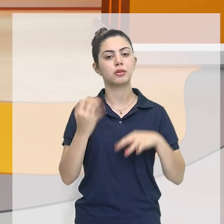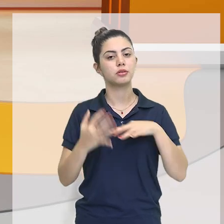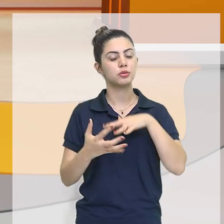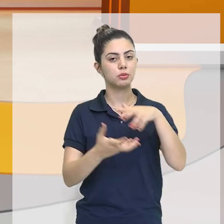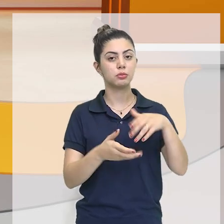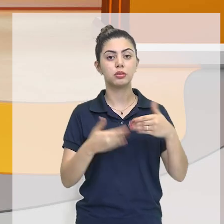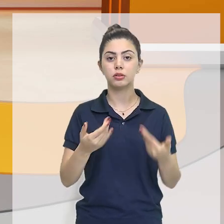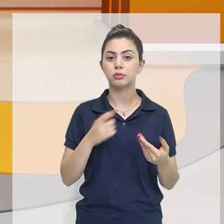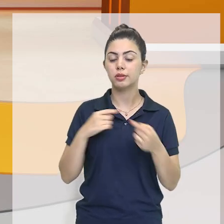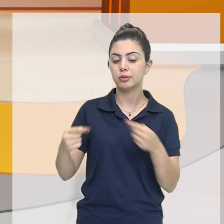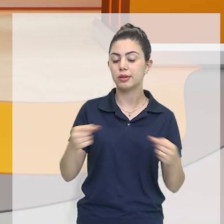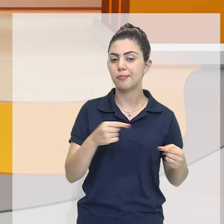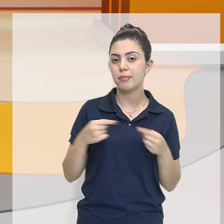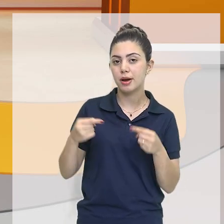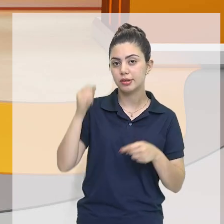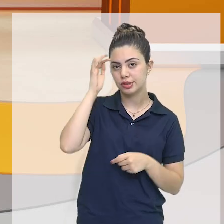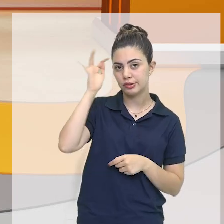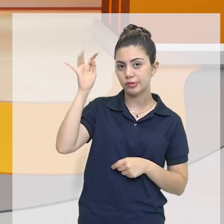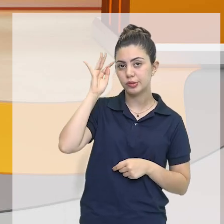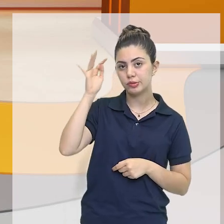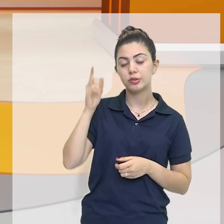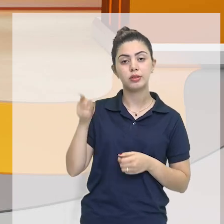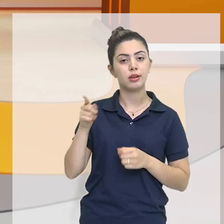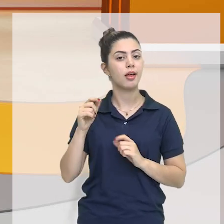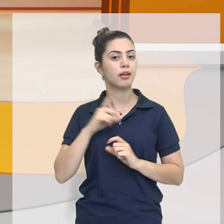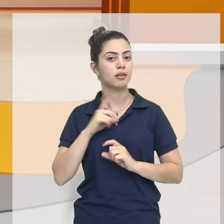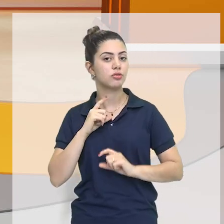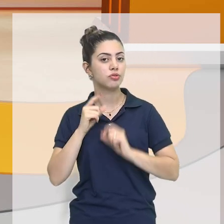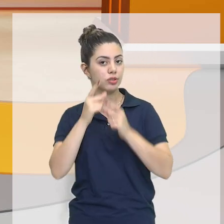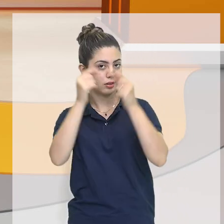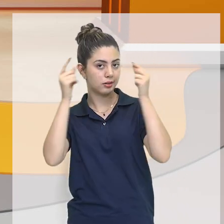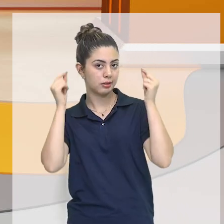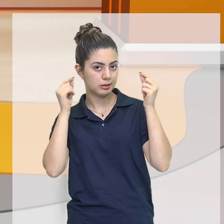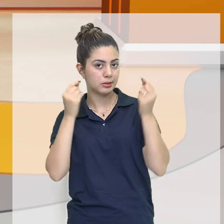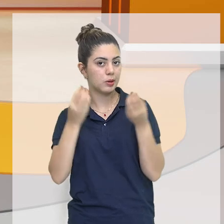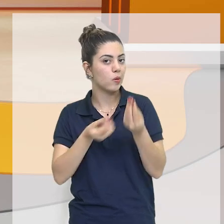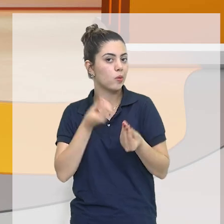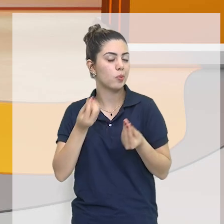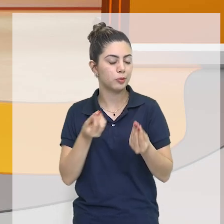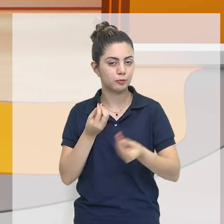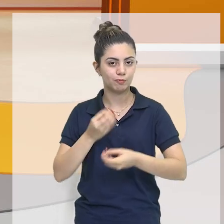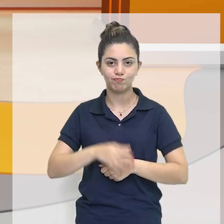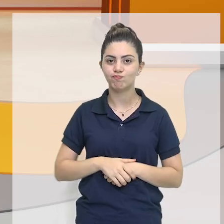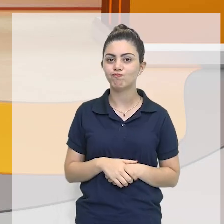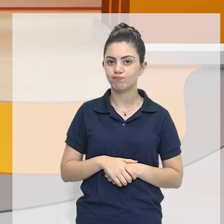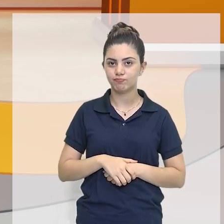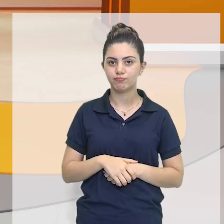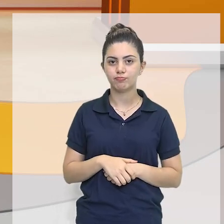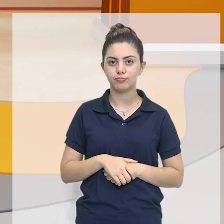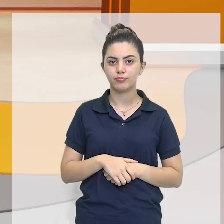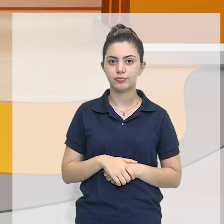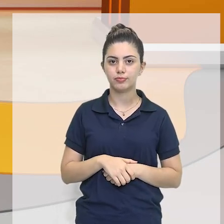debates filosóficos que existiam na Grécia e que vão justamente, né,